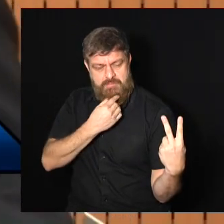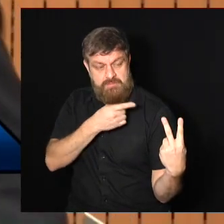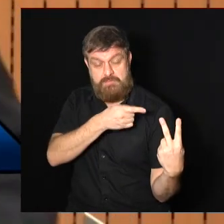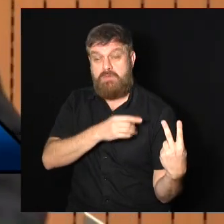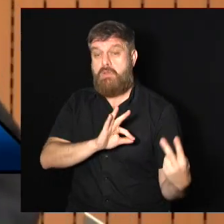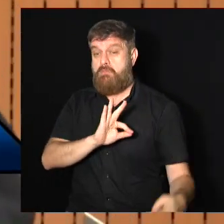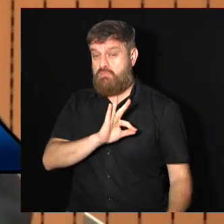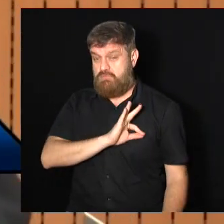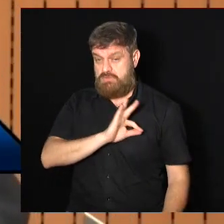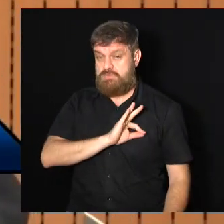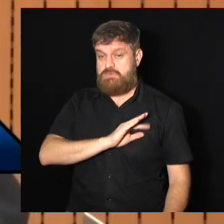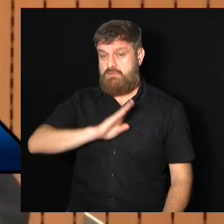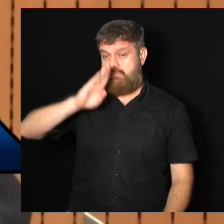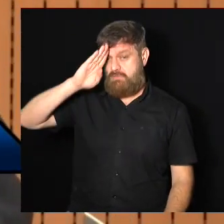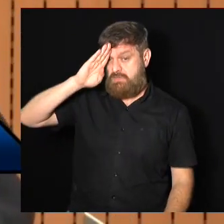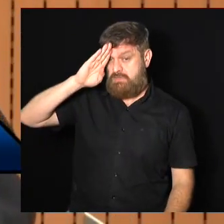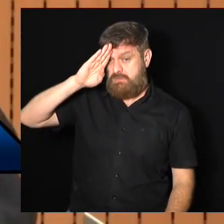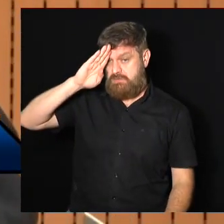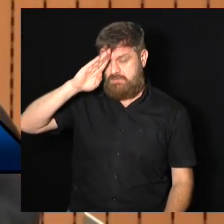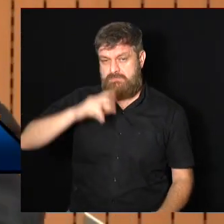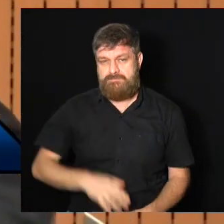policiais militares